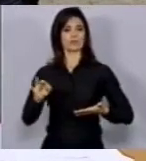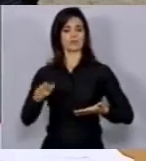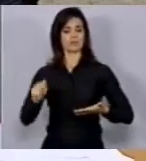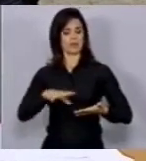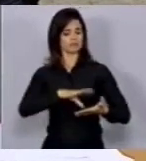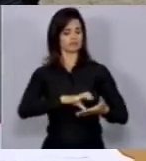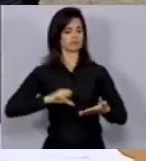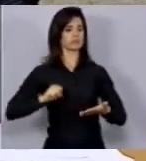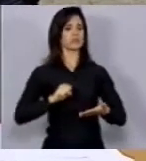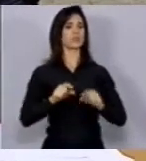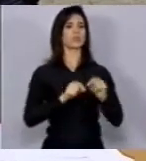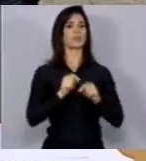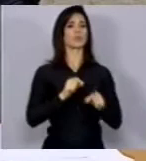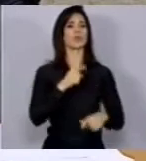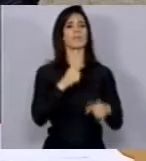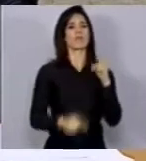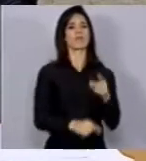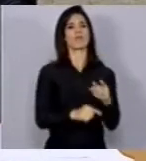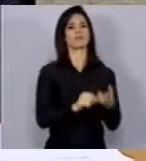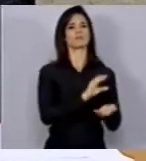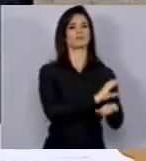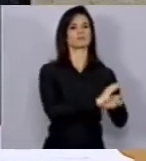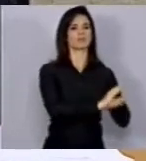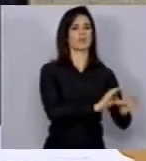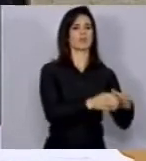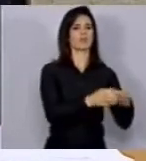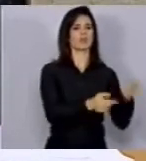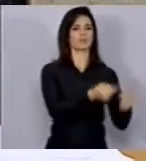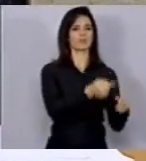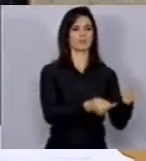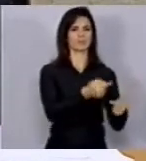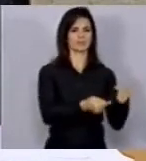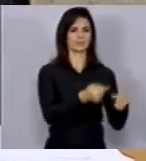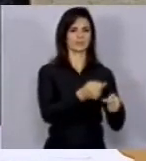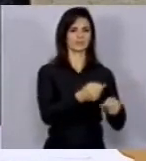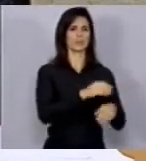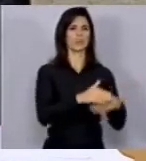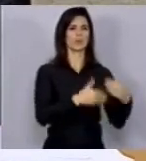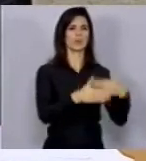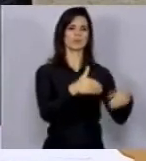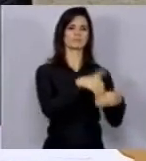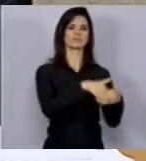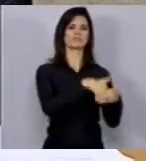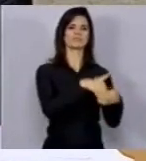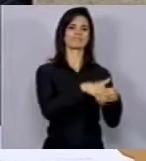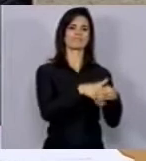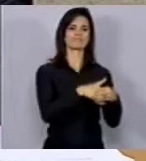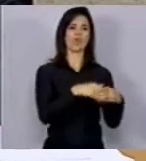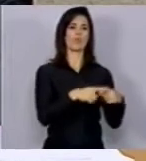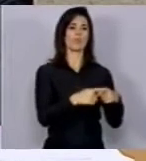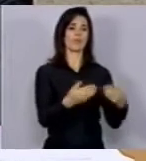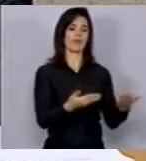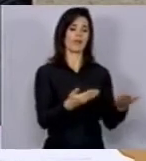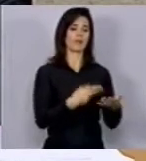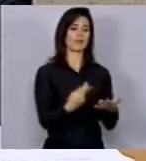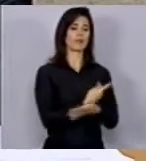empresas às campanhas eleitorais, matriz de tantas ilicitudes que, neste momento,